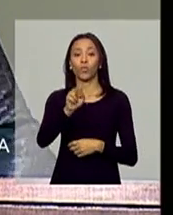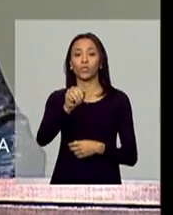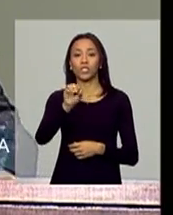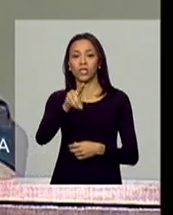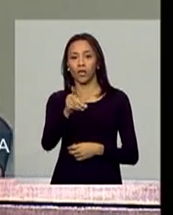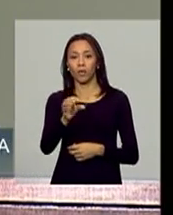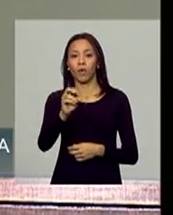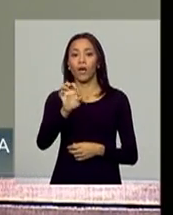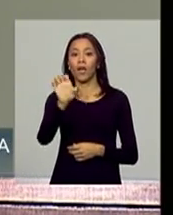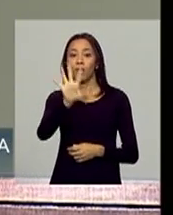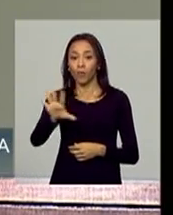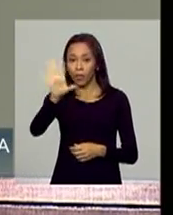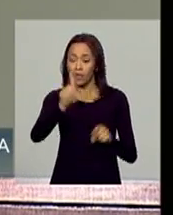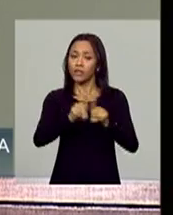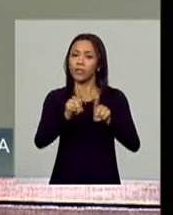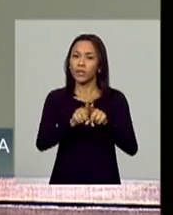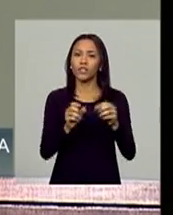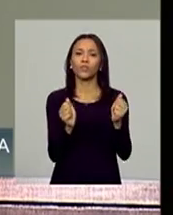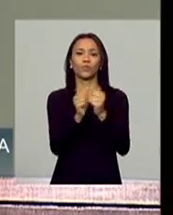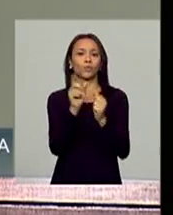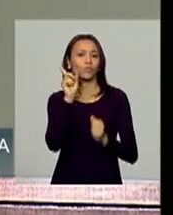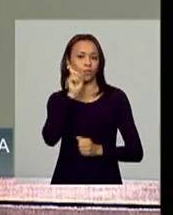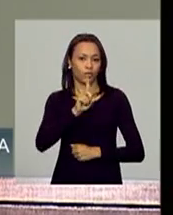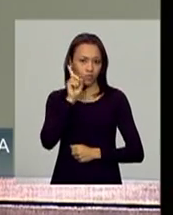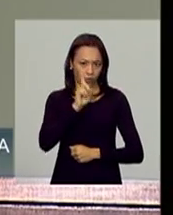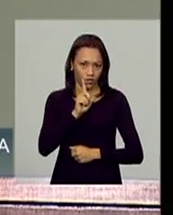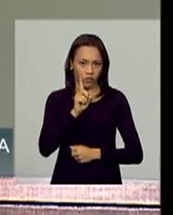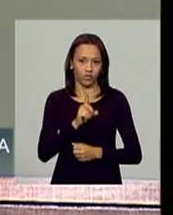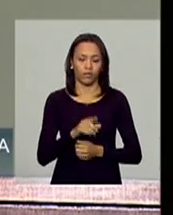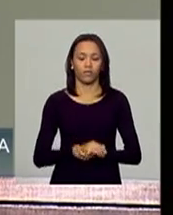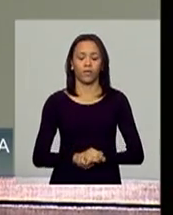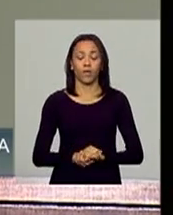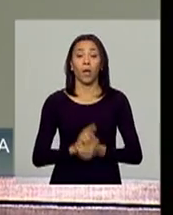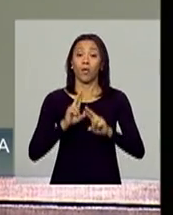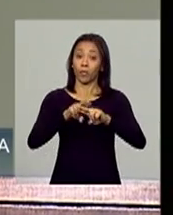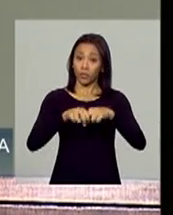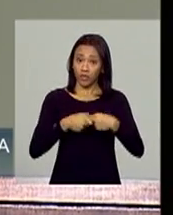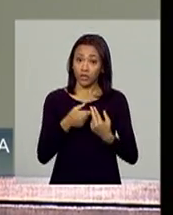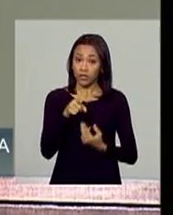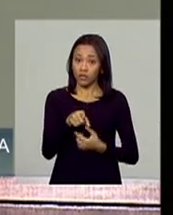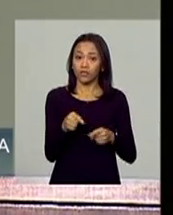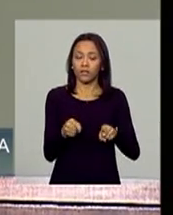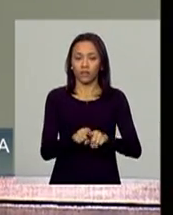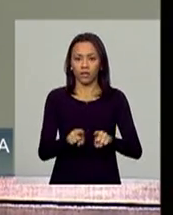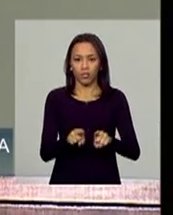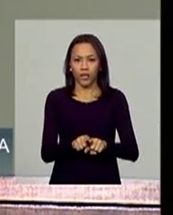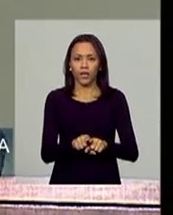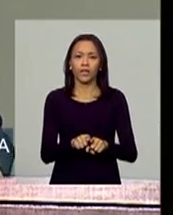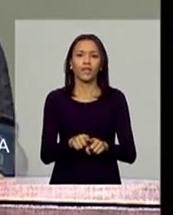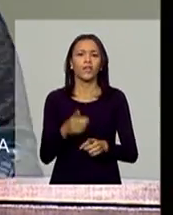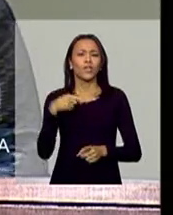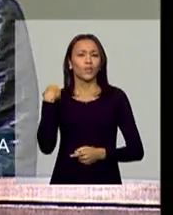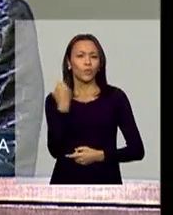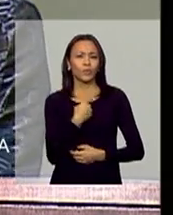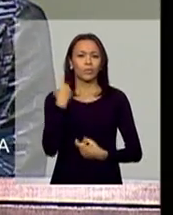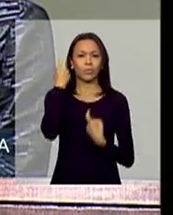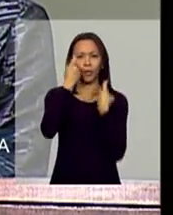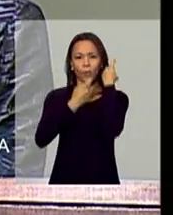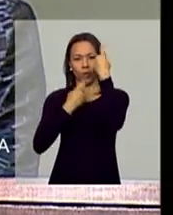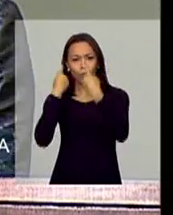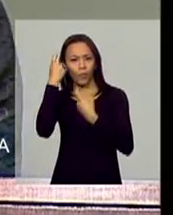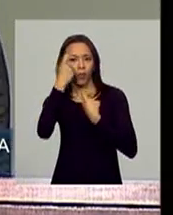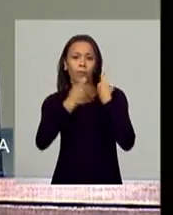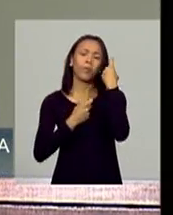com os Estados Unidos. Por essa razão, também, nos preocupam situações